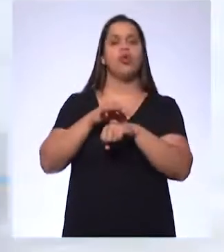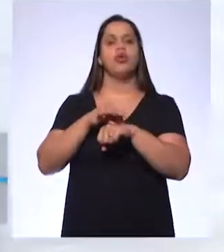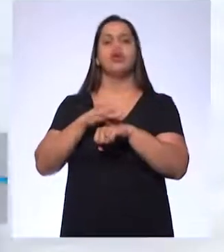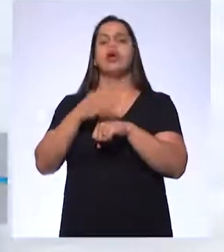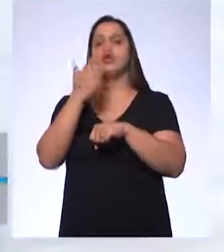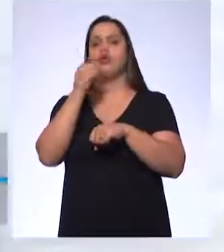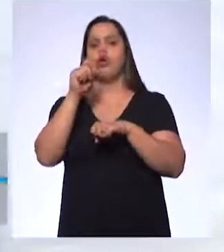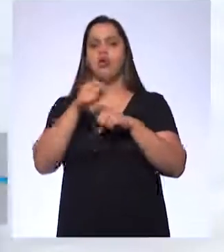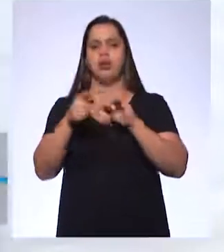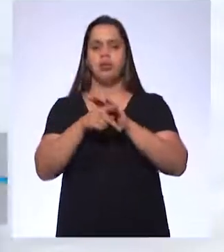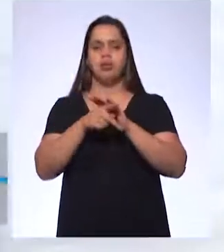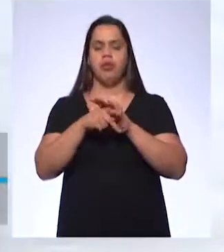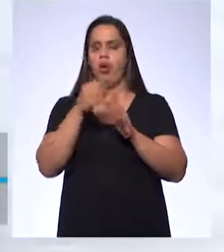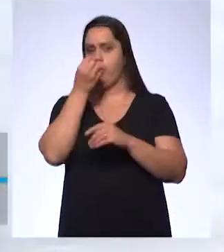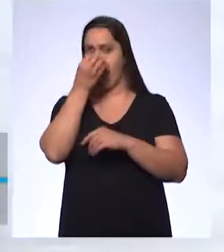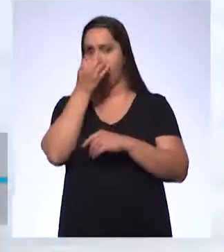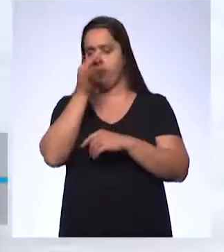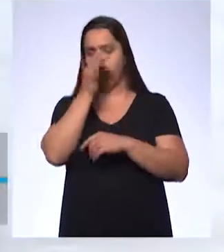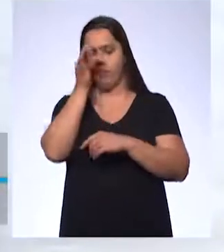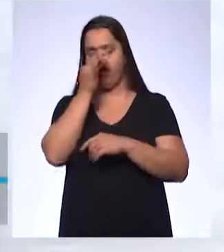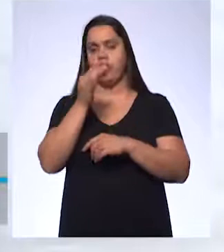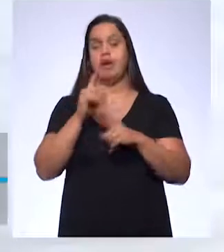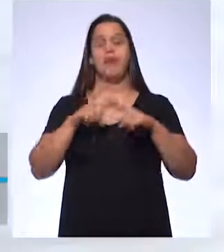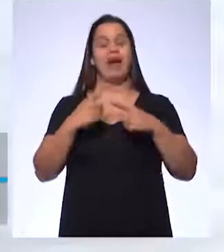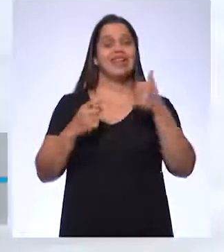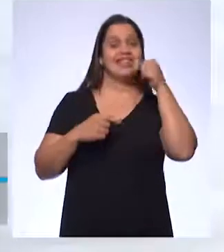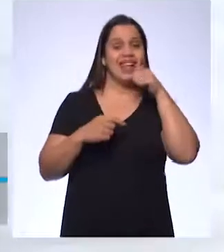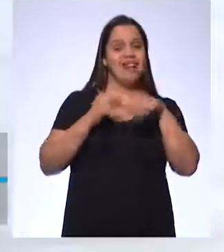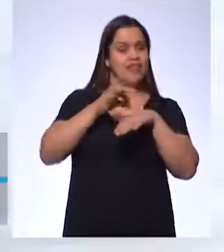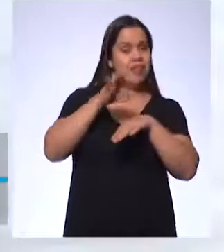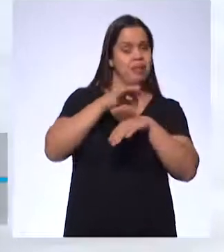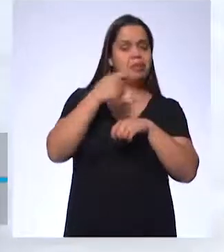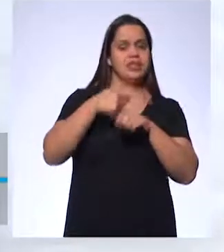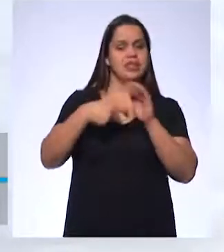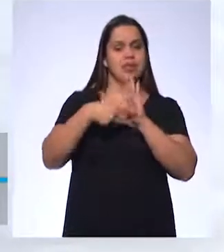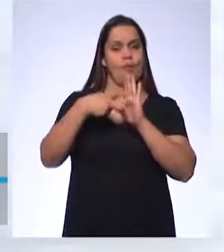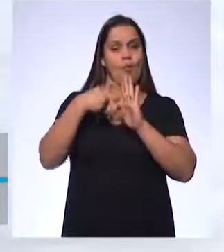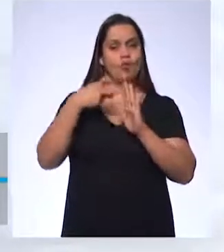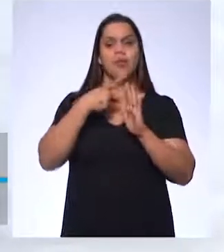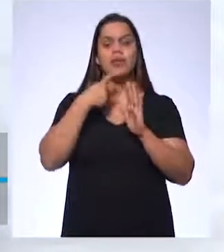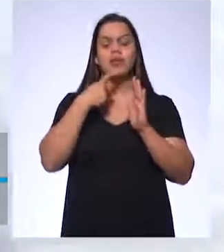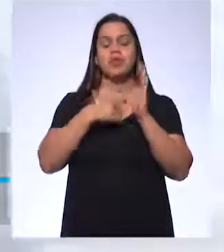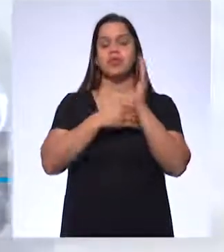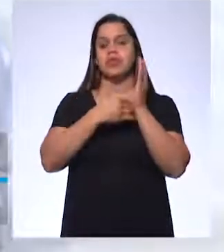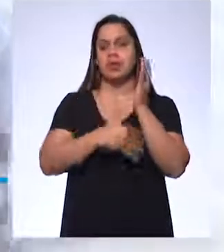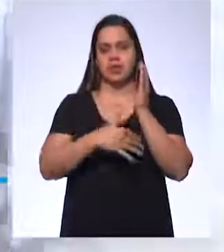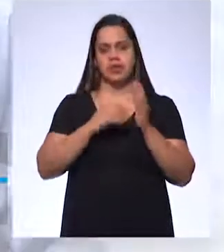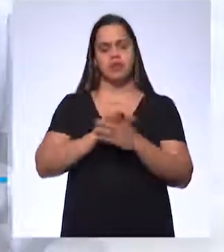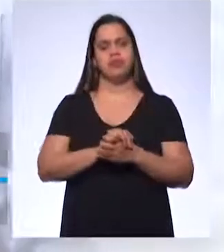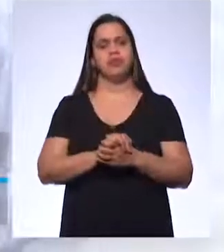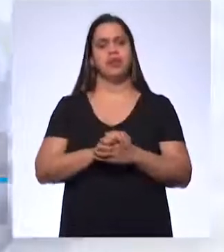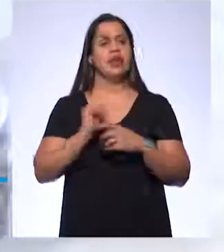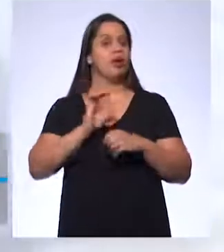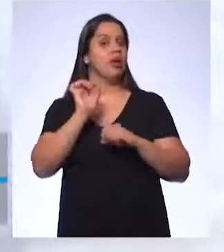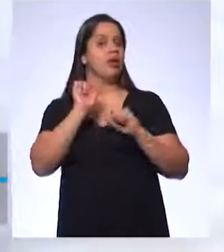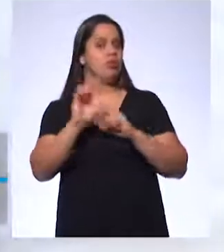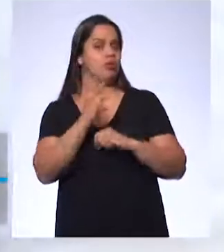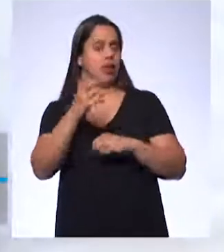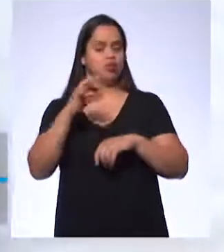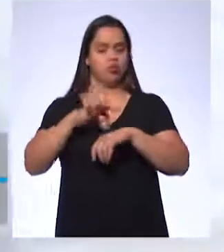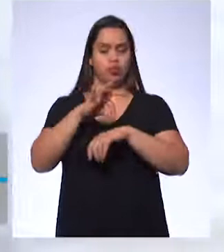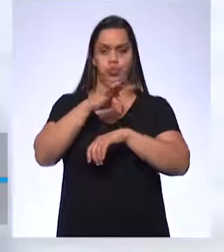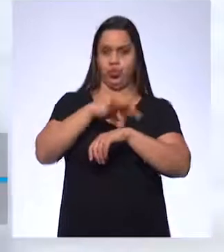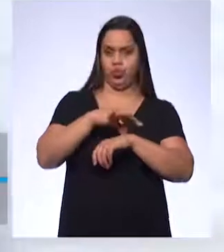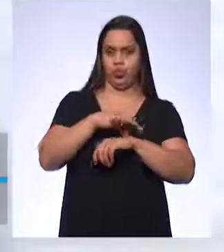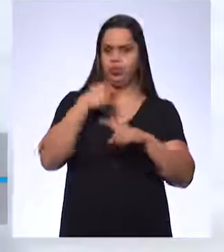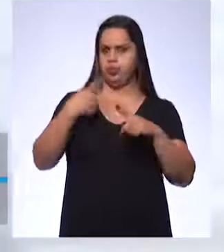E a fêmea vai precisar, para amadurecer os ovos, ela precisa de sugar o sangue. E aí, o que acontece? O mosquito, quando ele vai...